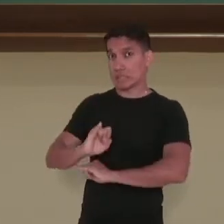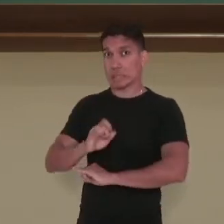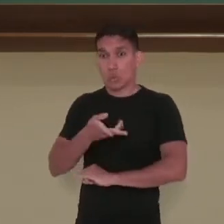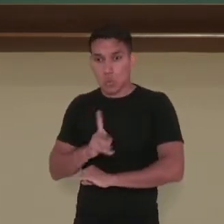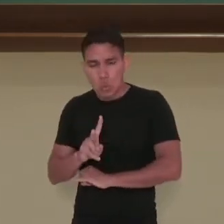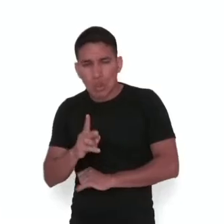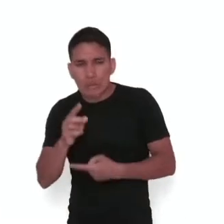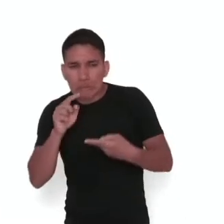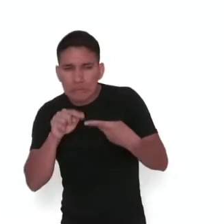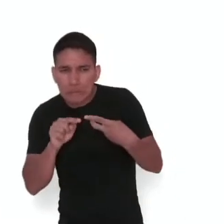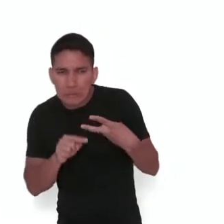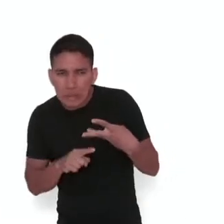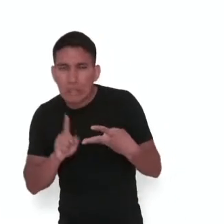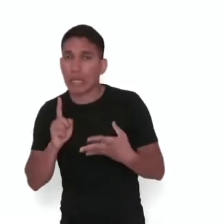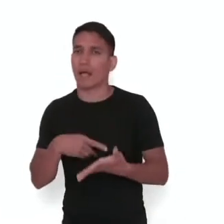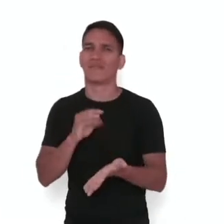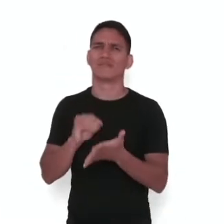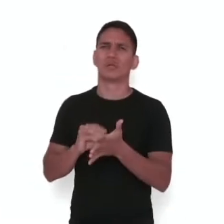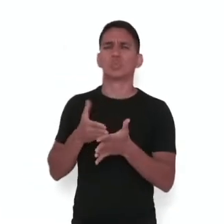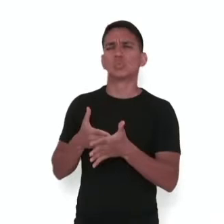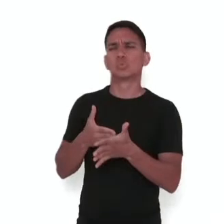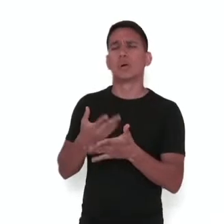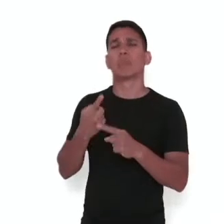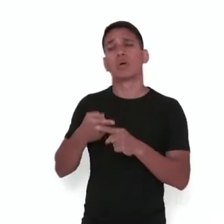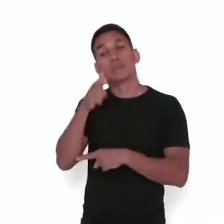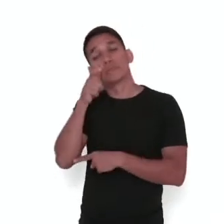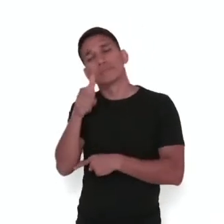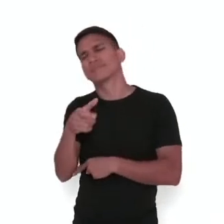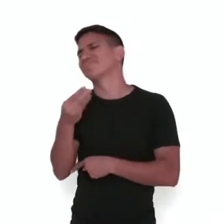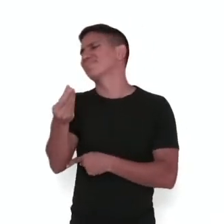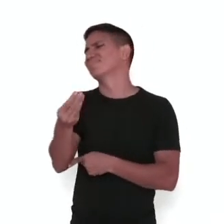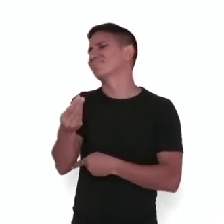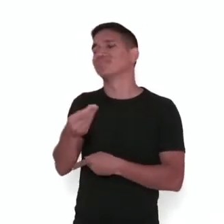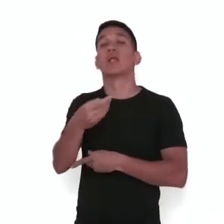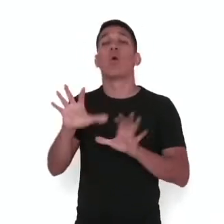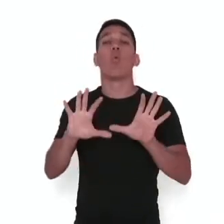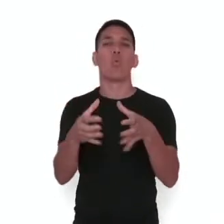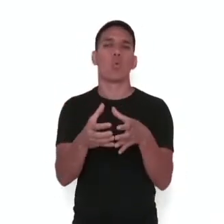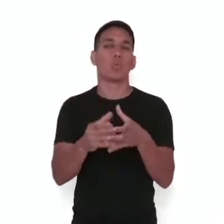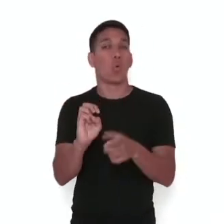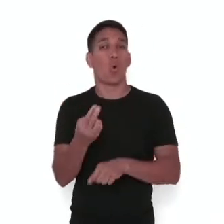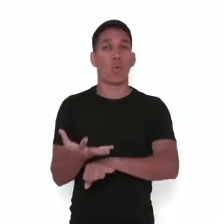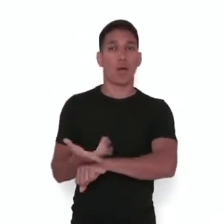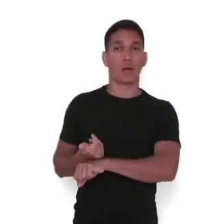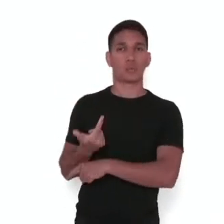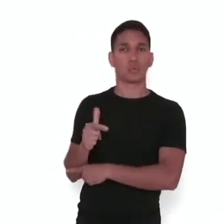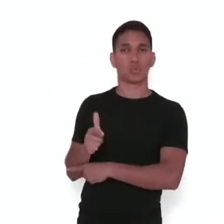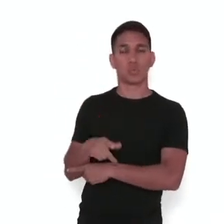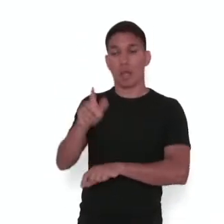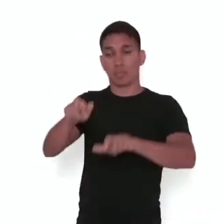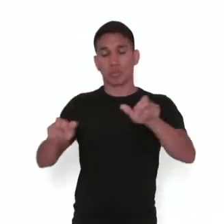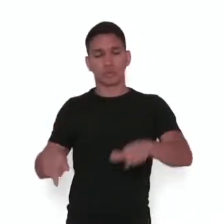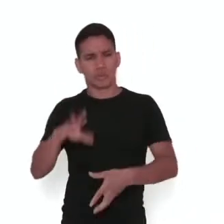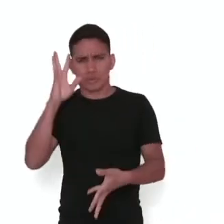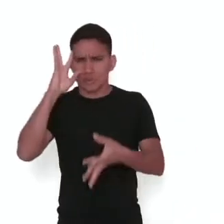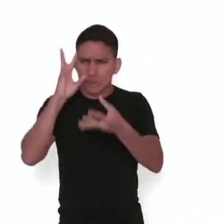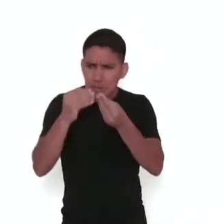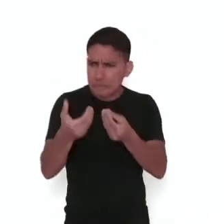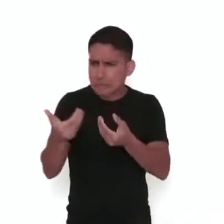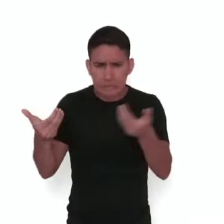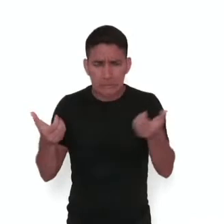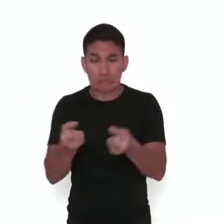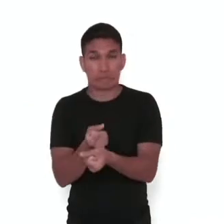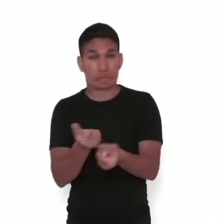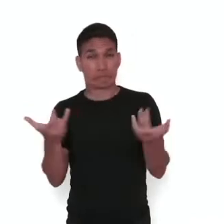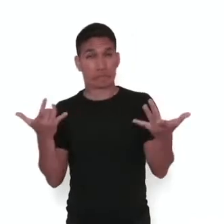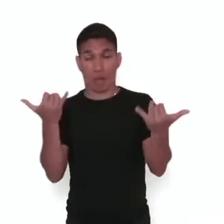como o desinteresse da coletividade ou a inabilidade das pessoas em assimilar grandes